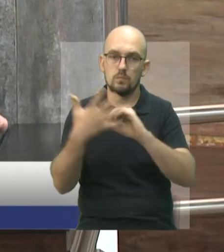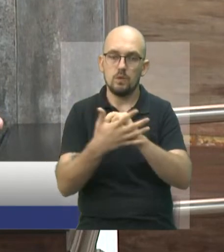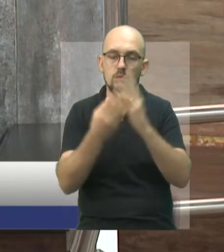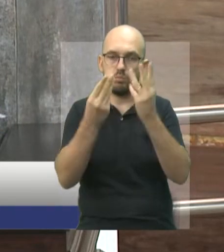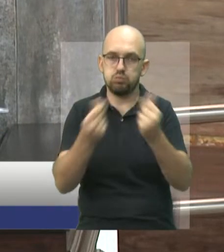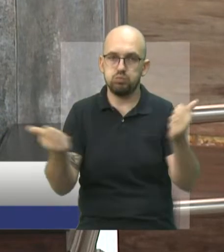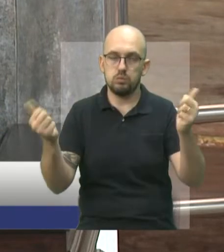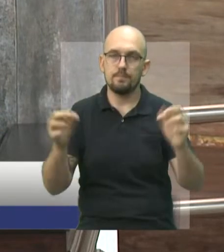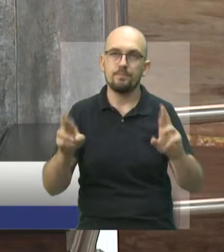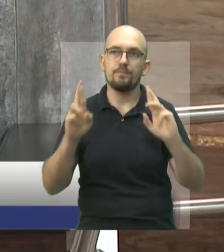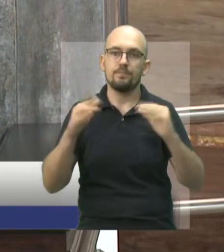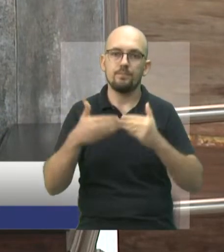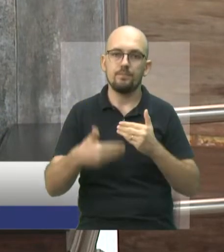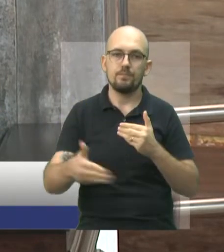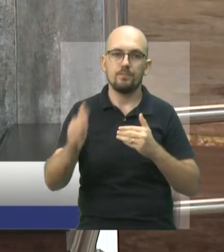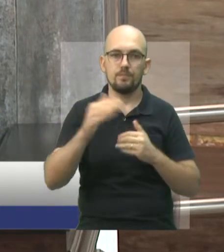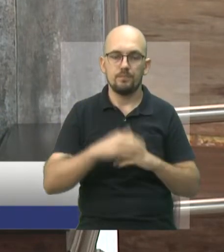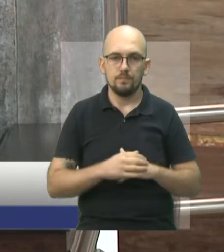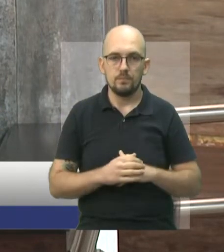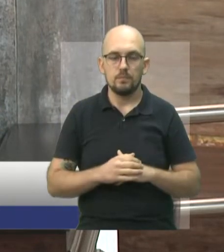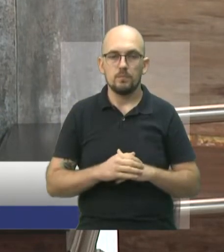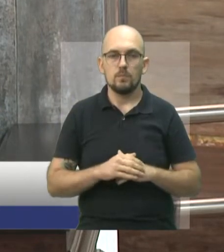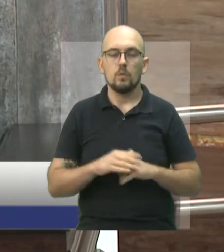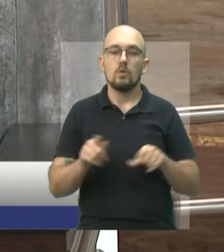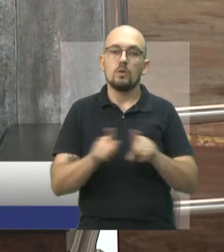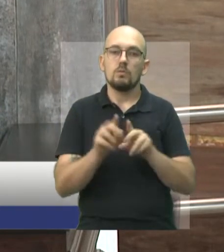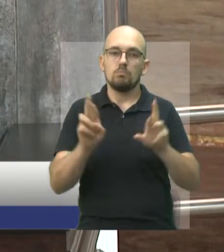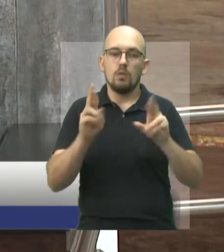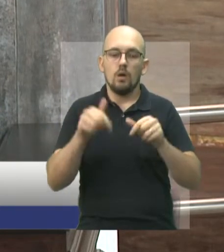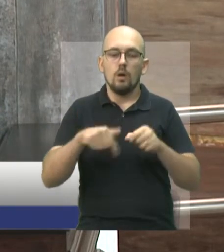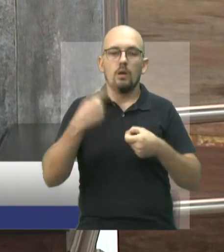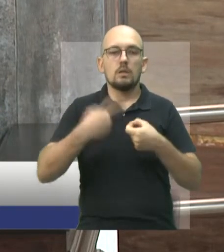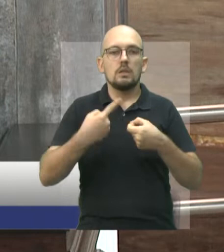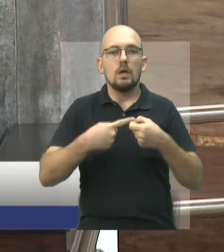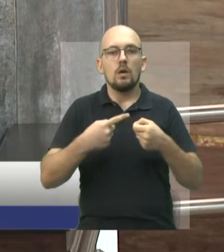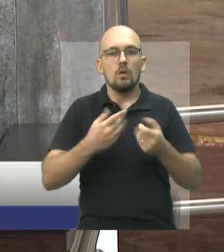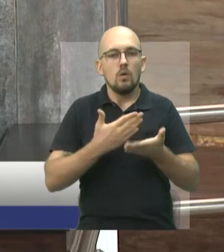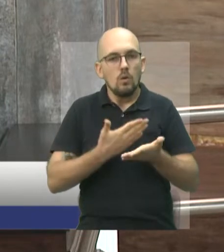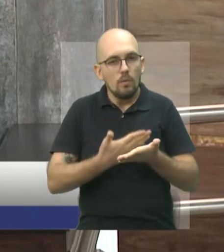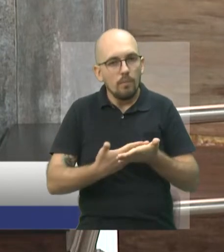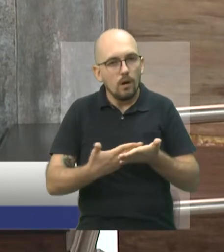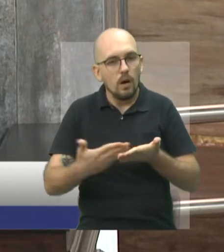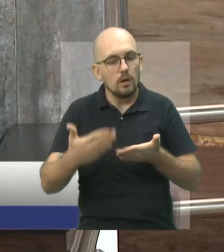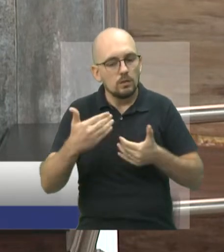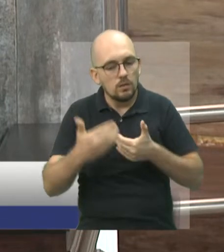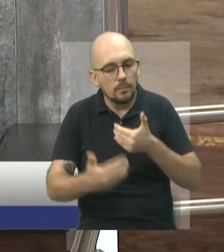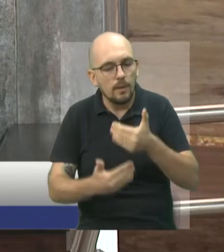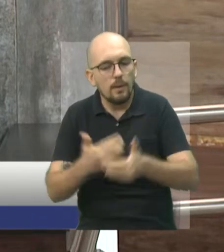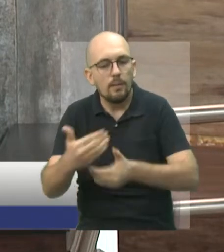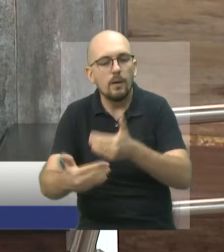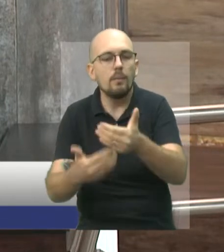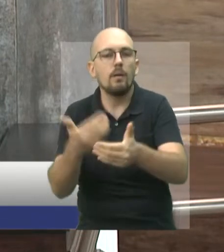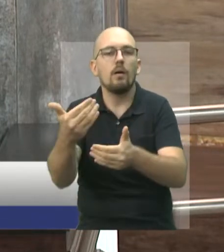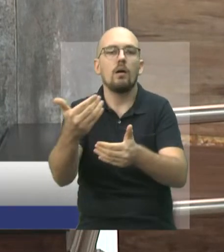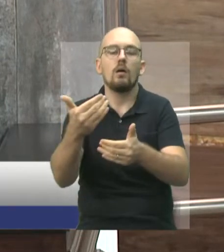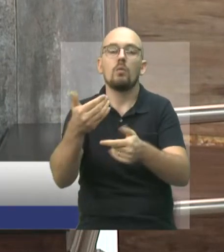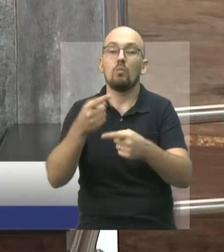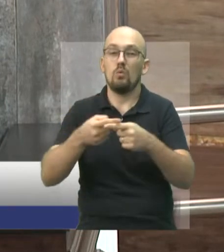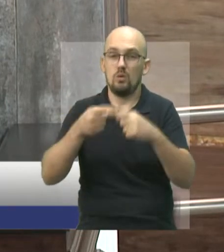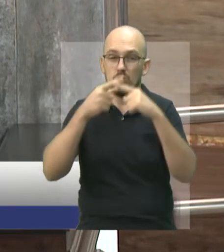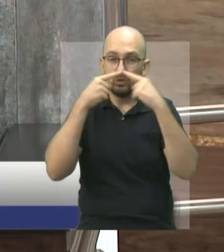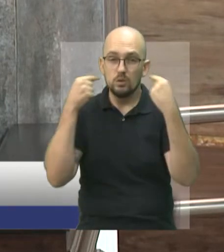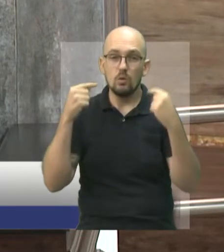acabe, entendeu? E que a cidade comece a andar, porque a cidade